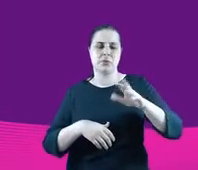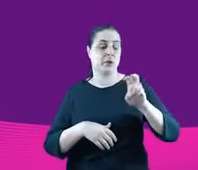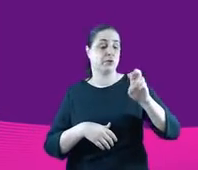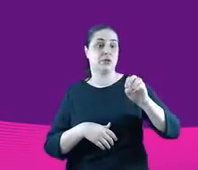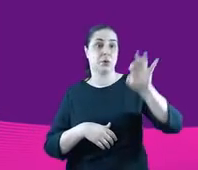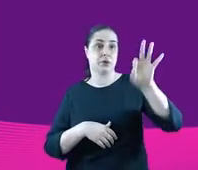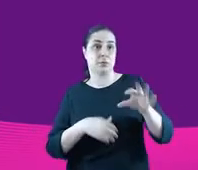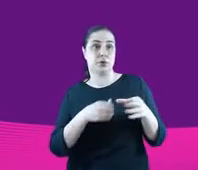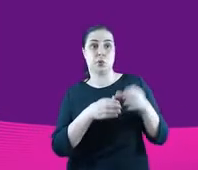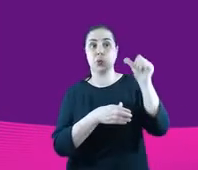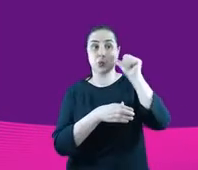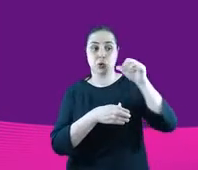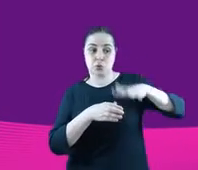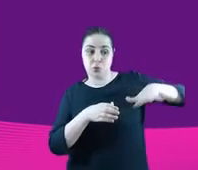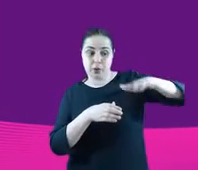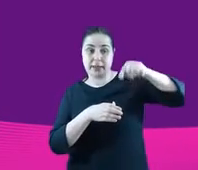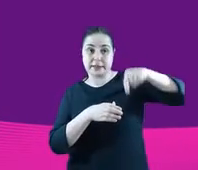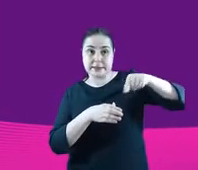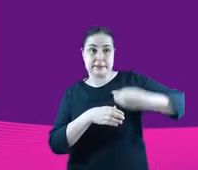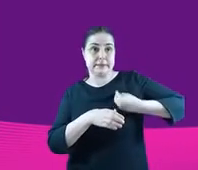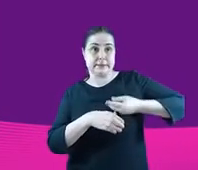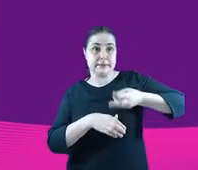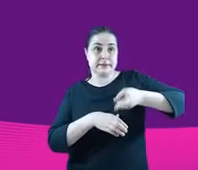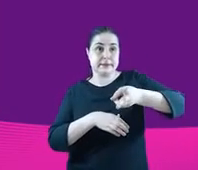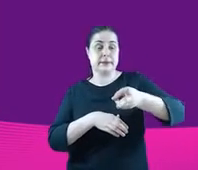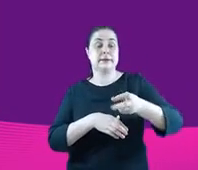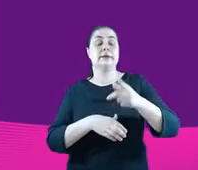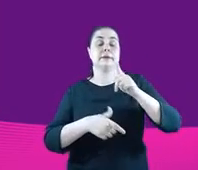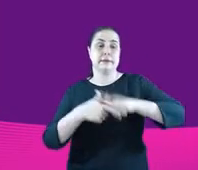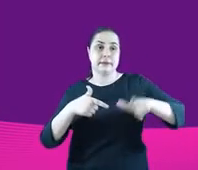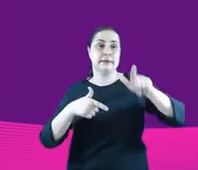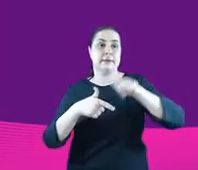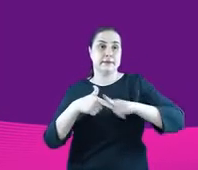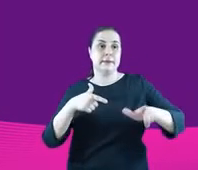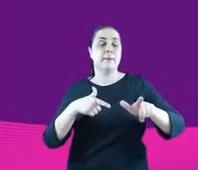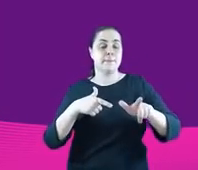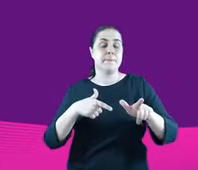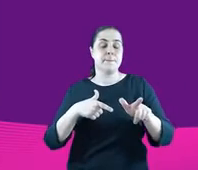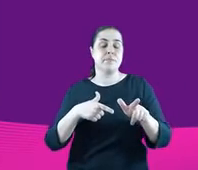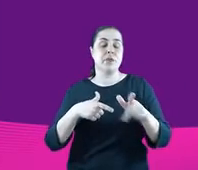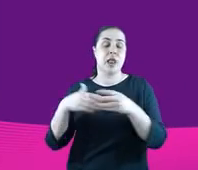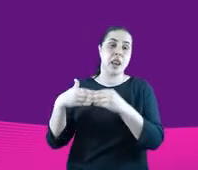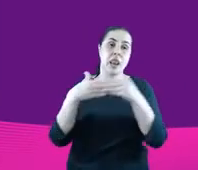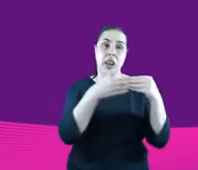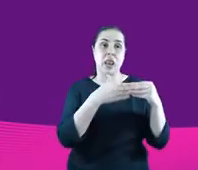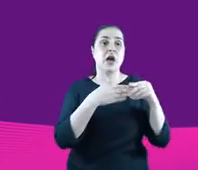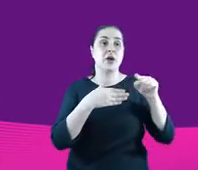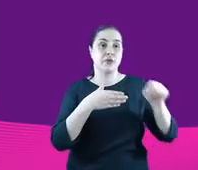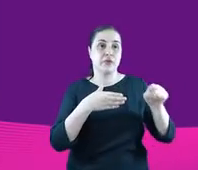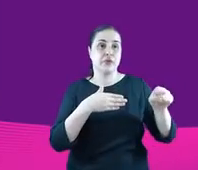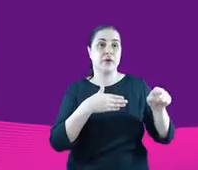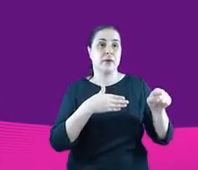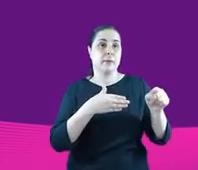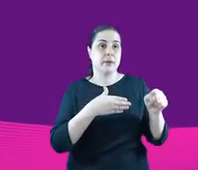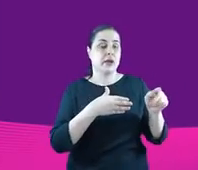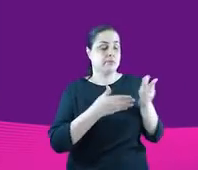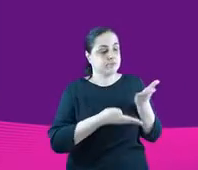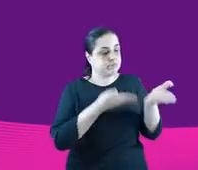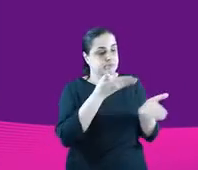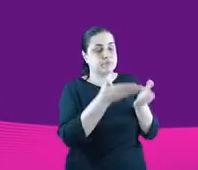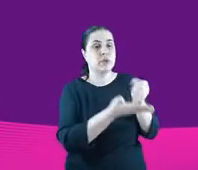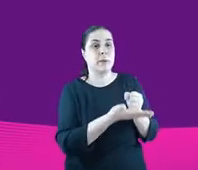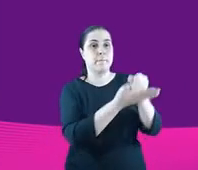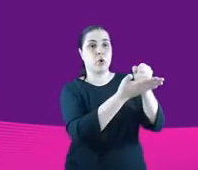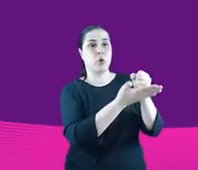pacientes sobreviventes de câncer são, de fato, encaminhados por um suporte psicológico. Então, cabe a